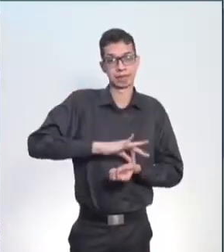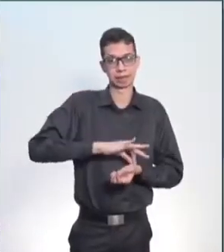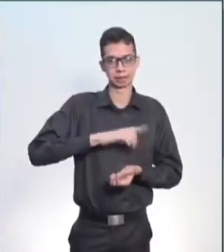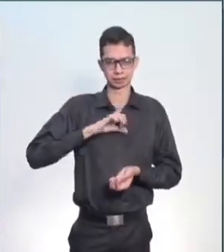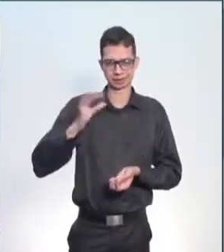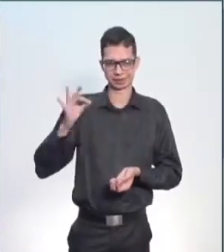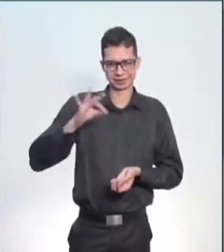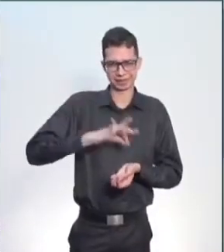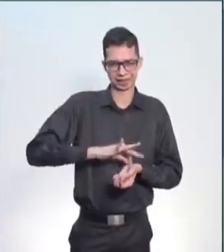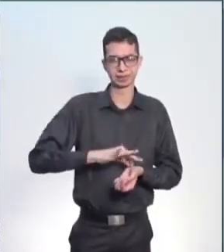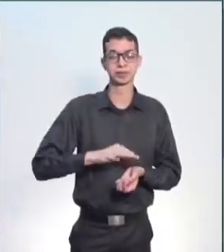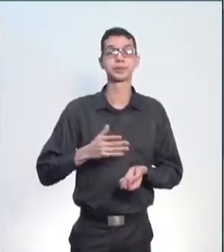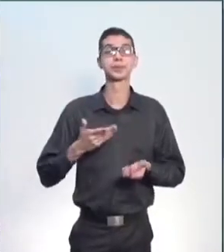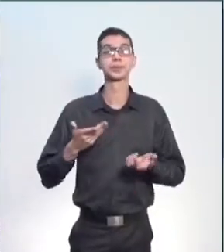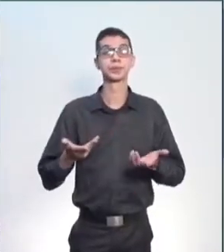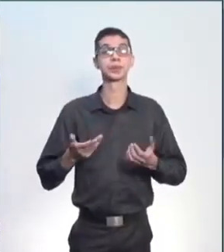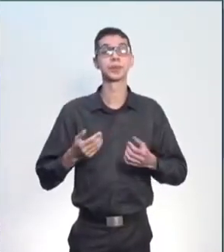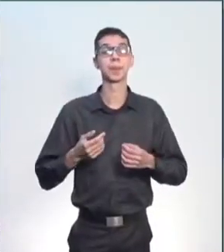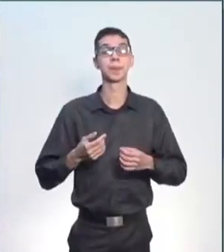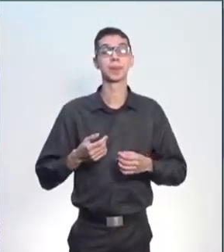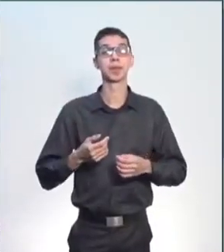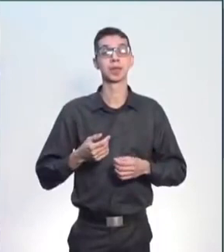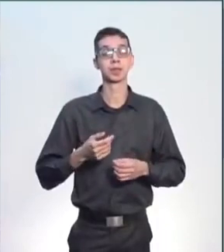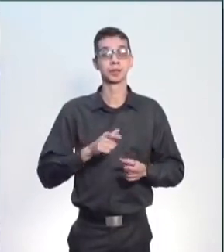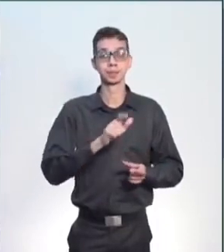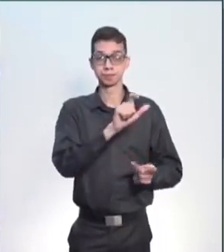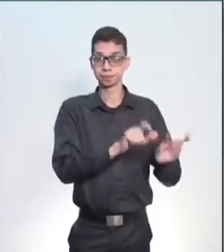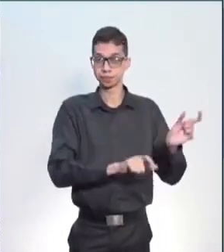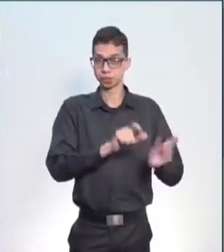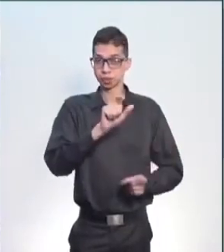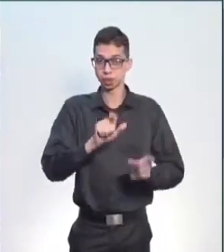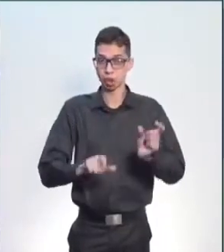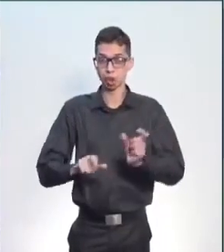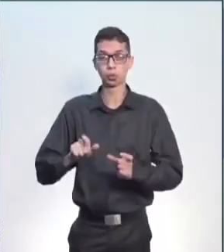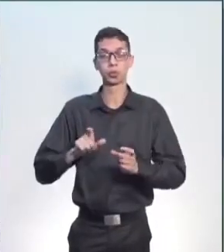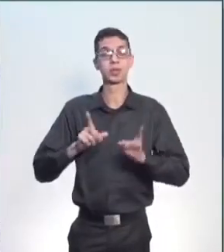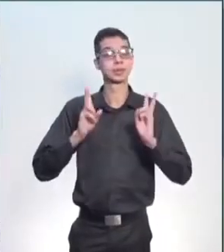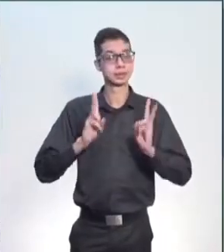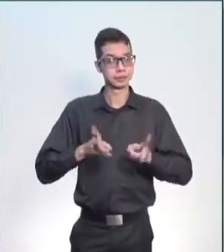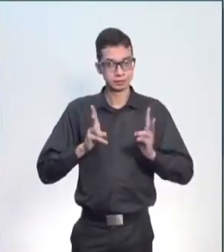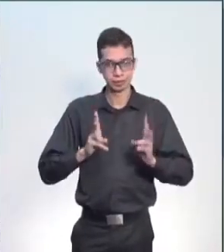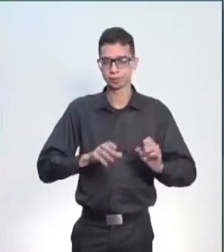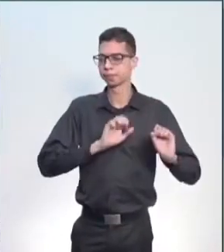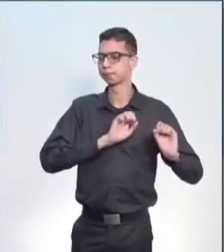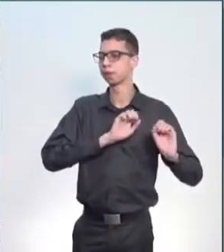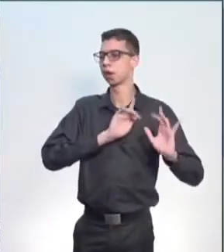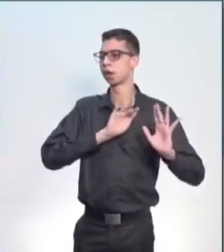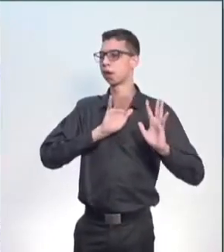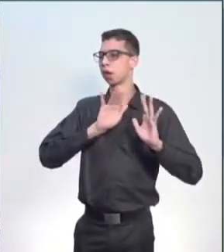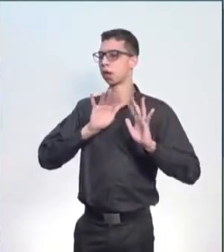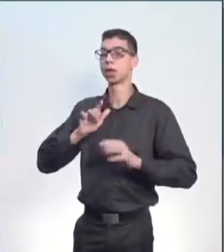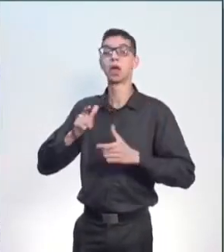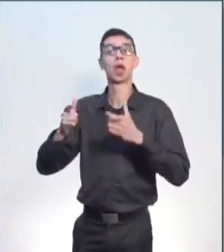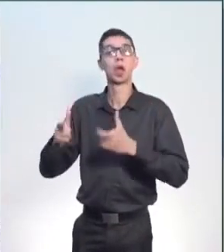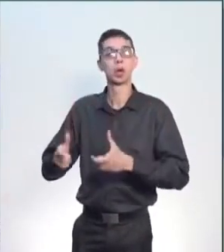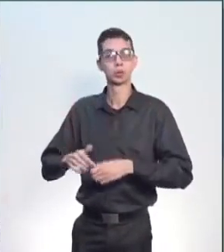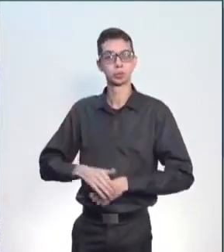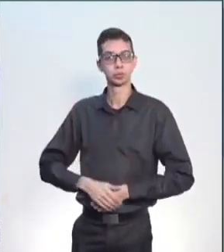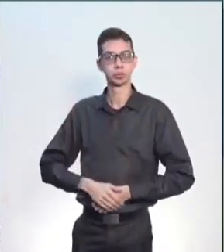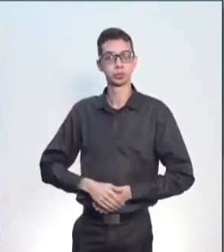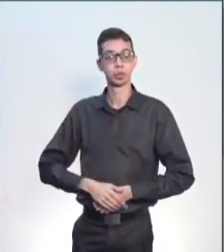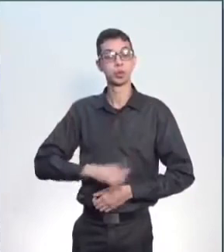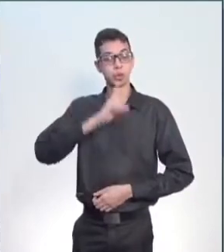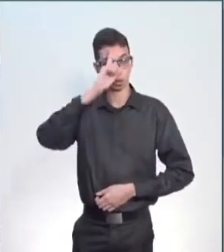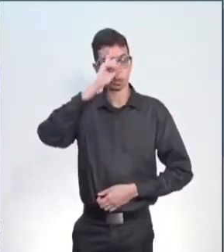Elas inflam, né, a sua presença nos hospitais. Né? Então, a saúde, ela se vê, né,